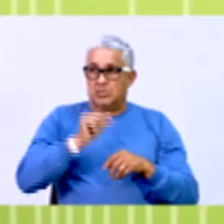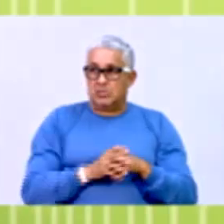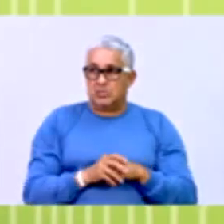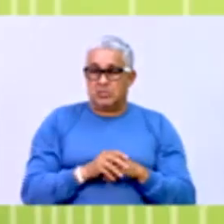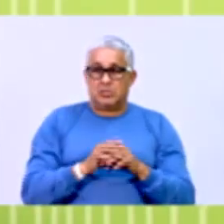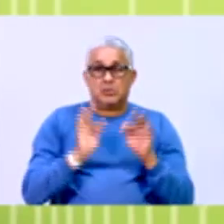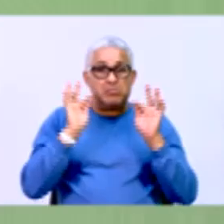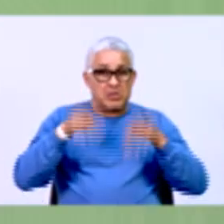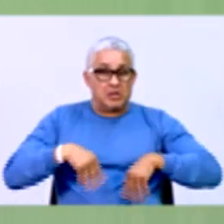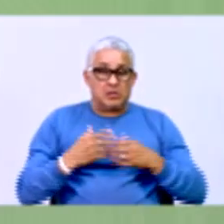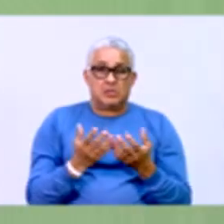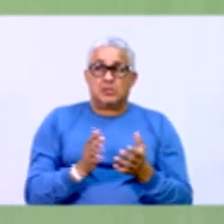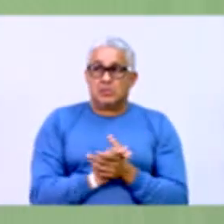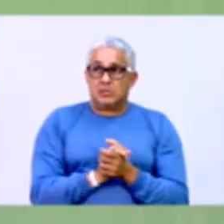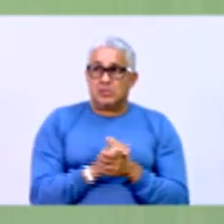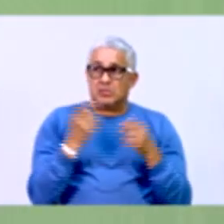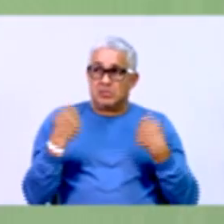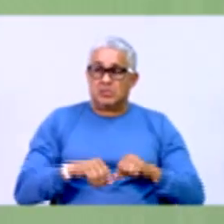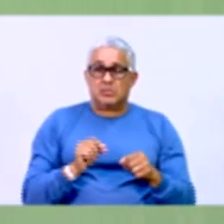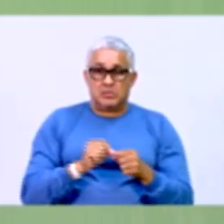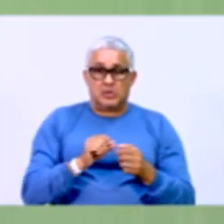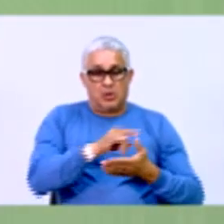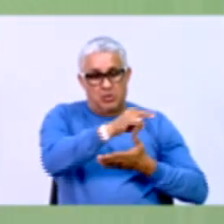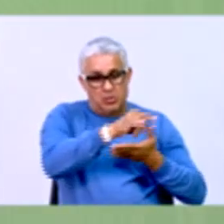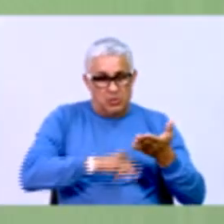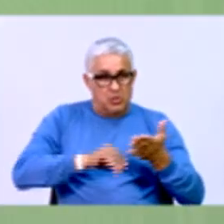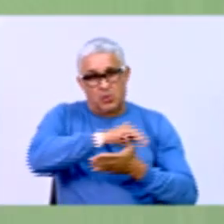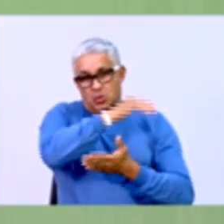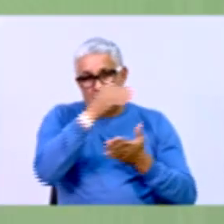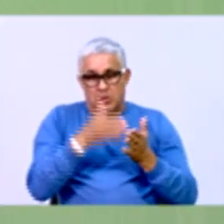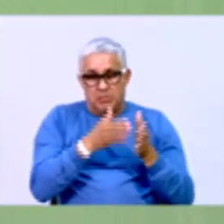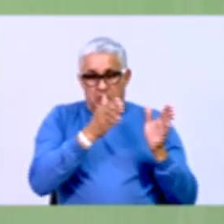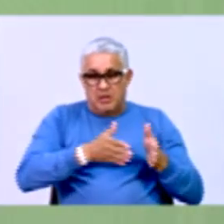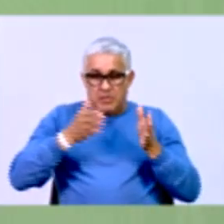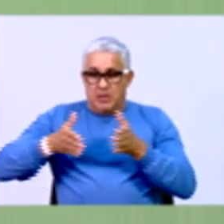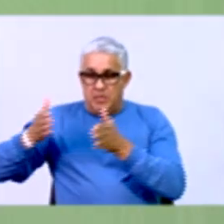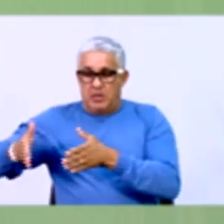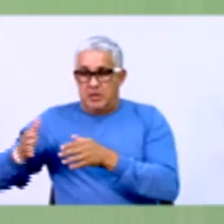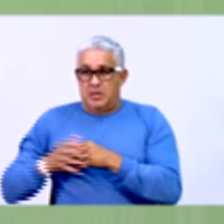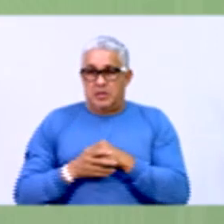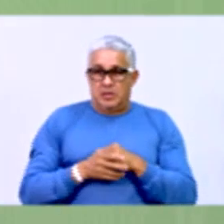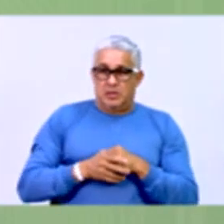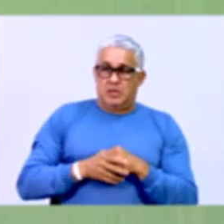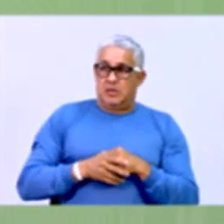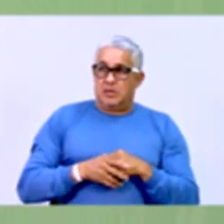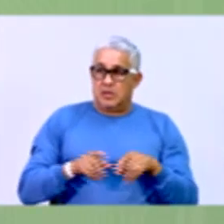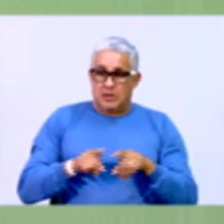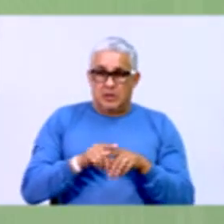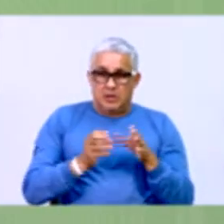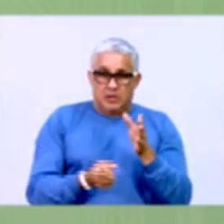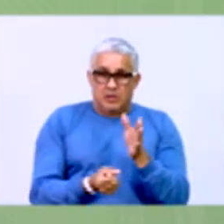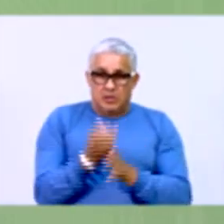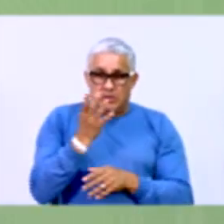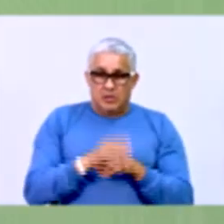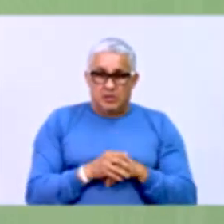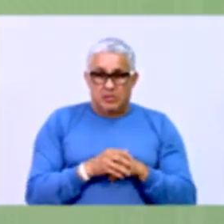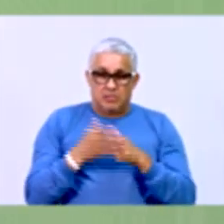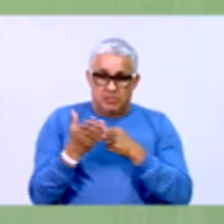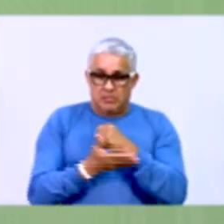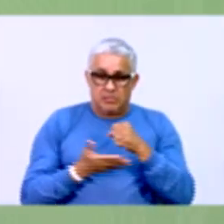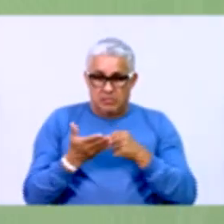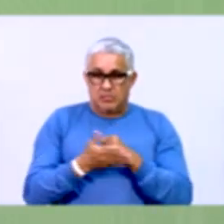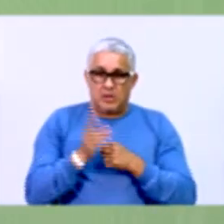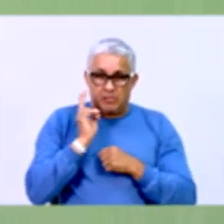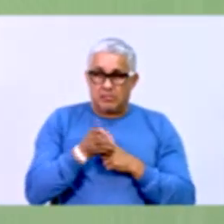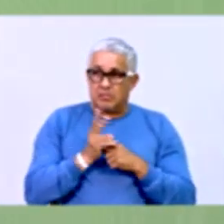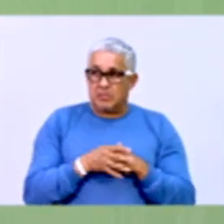Após a execução da auditoria, é necessário que sejam documentados todos os passos, procedimentos executados, criando uma base permanente de conhecimento. A gente